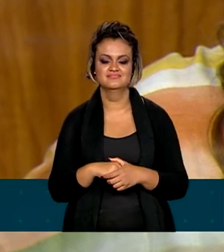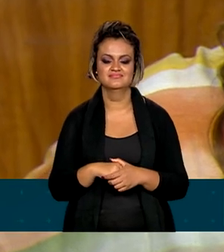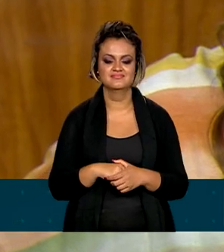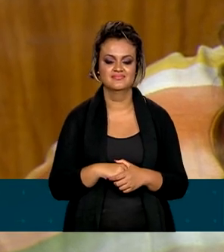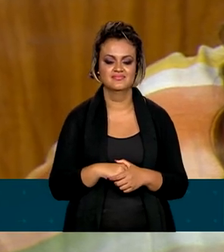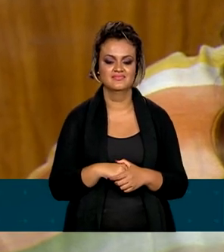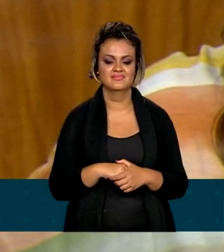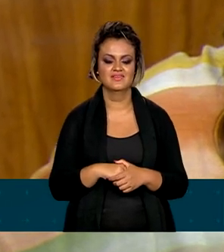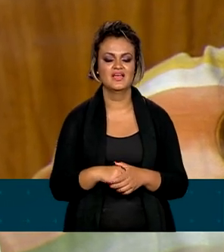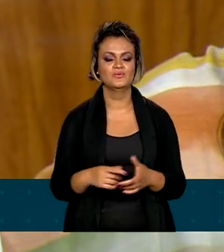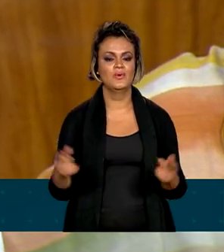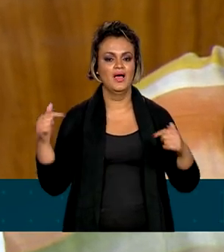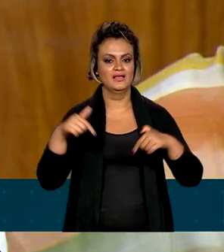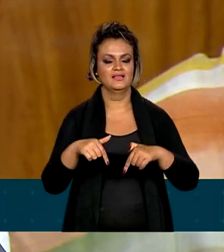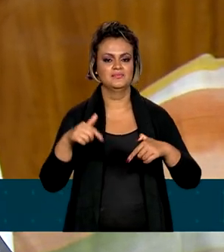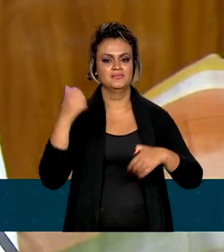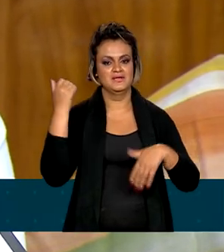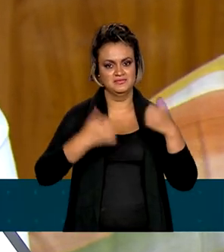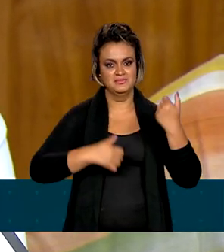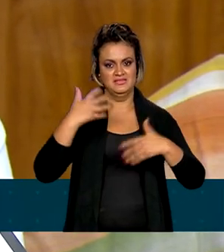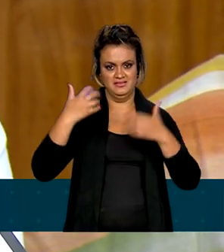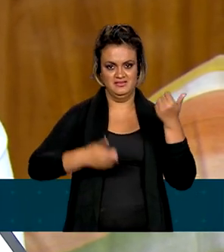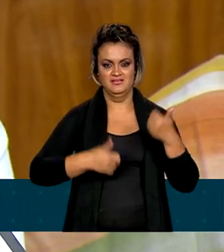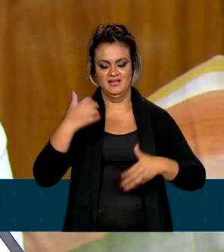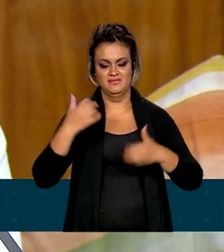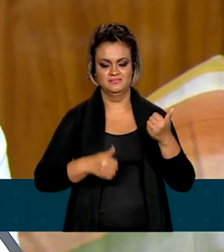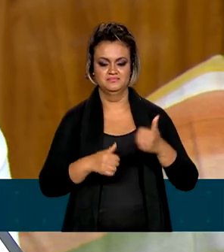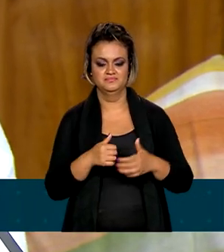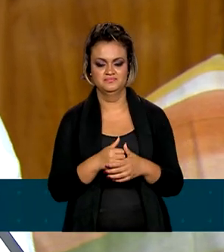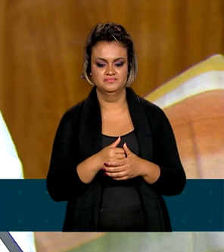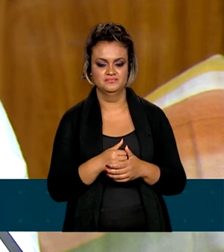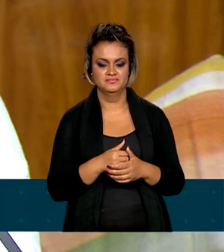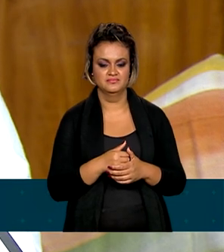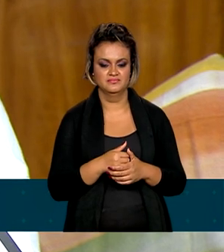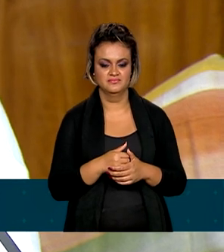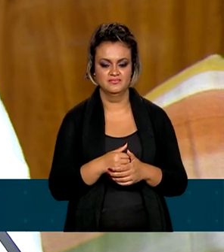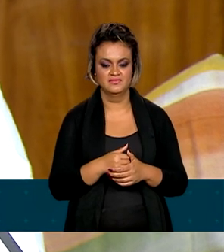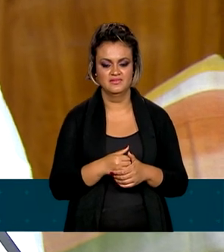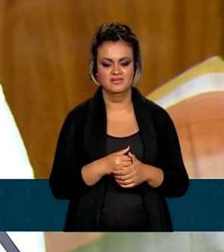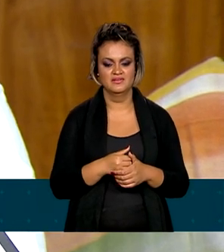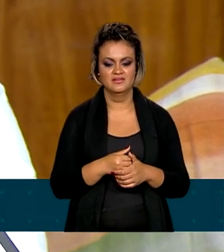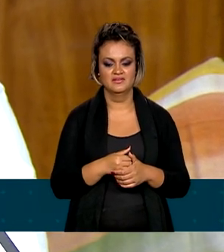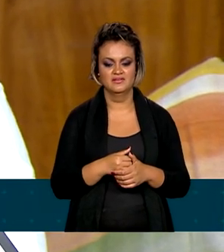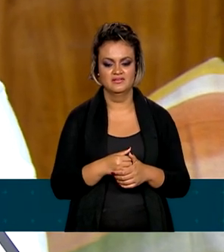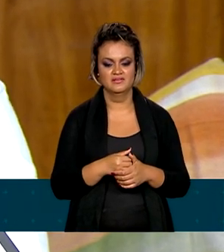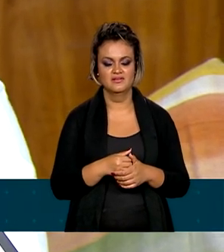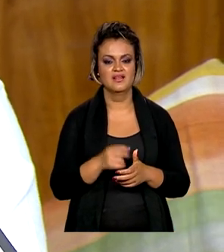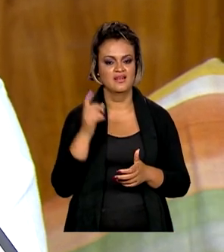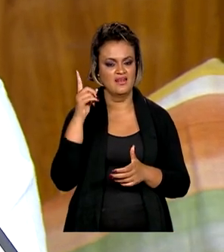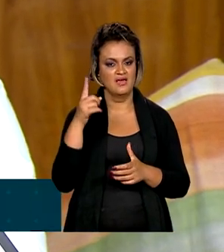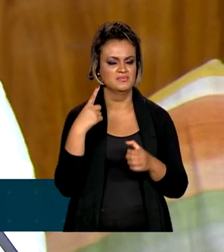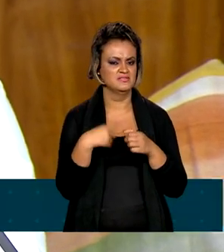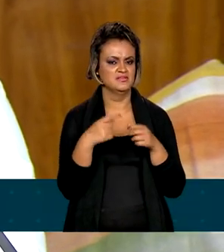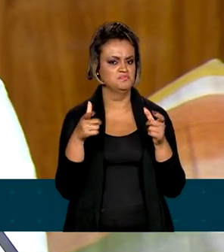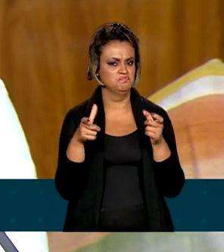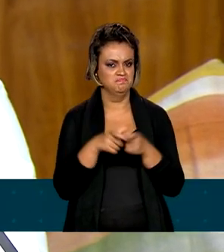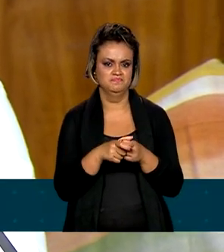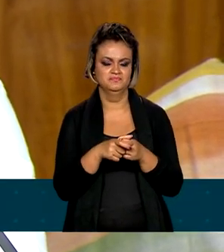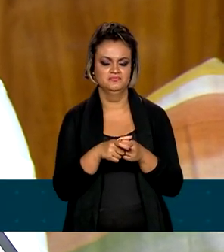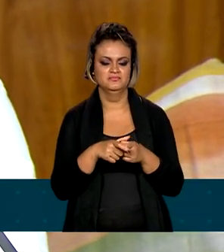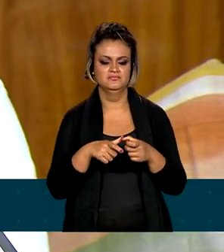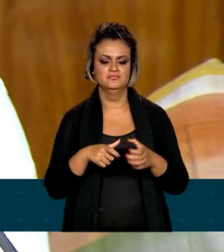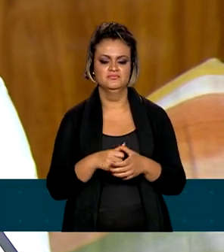para falar um pouco, né? Que ela é uma cidade pequena,